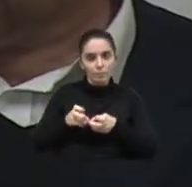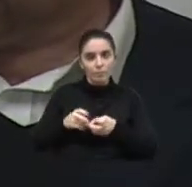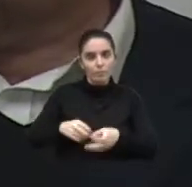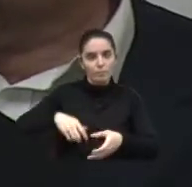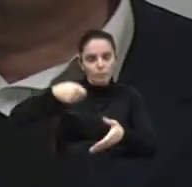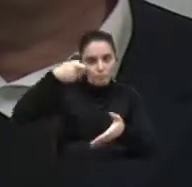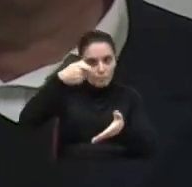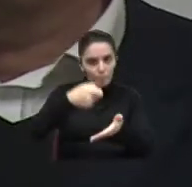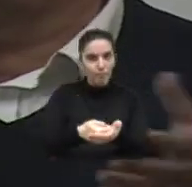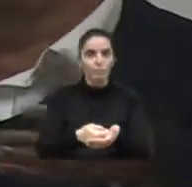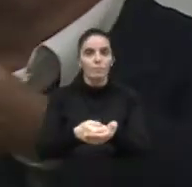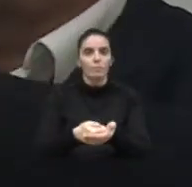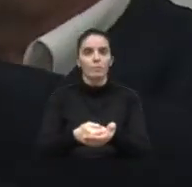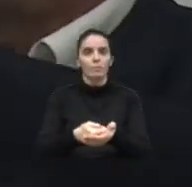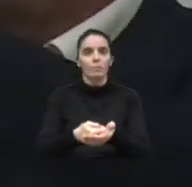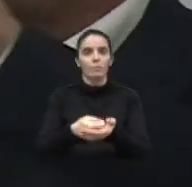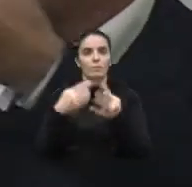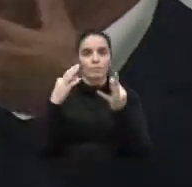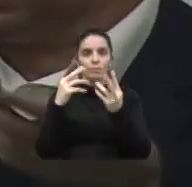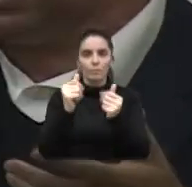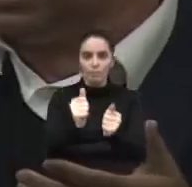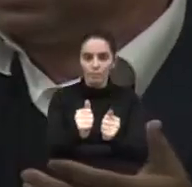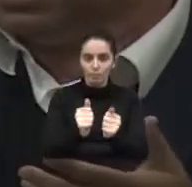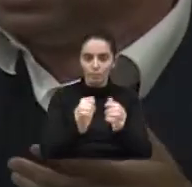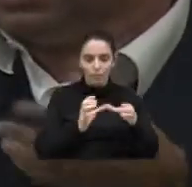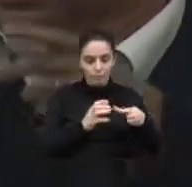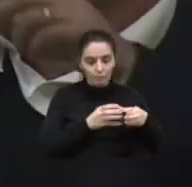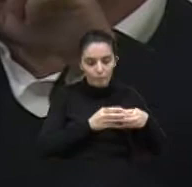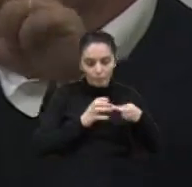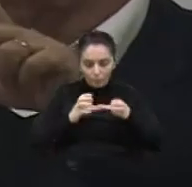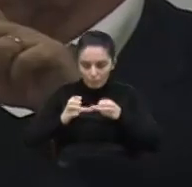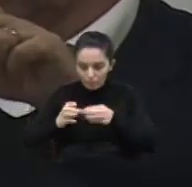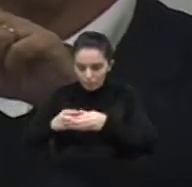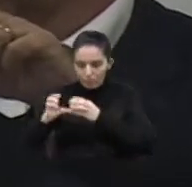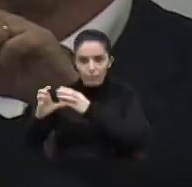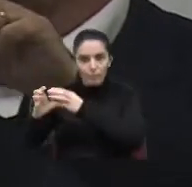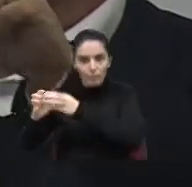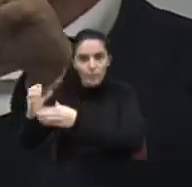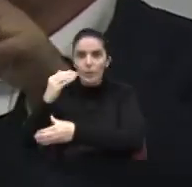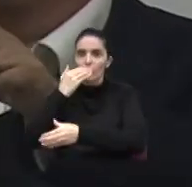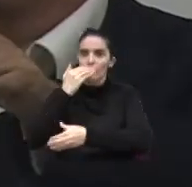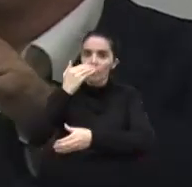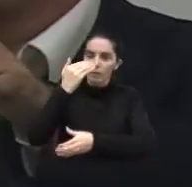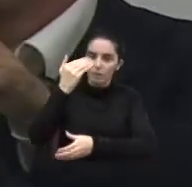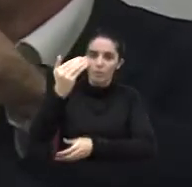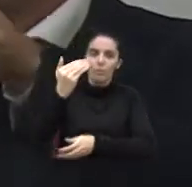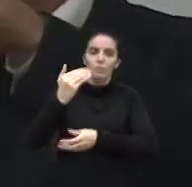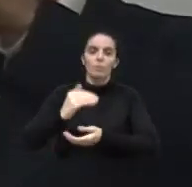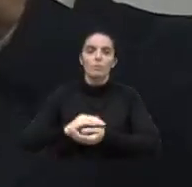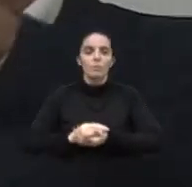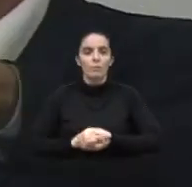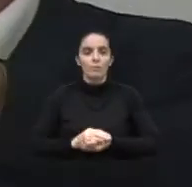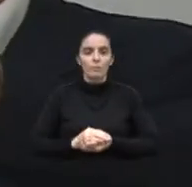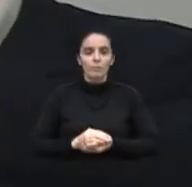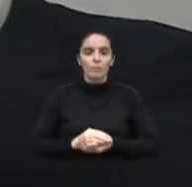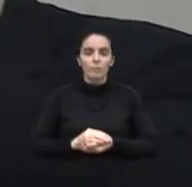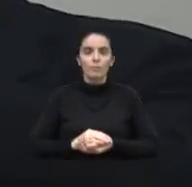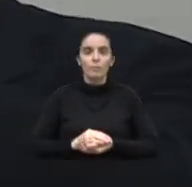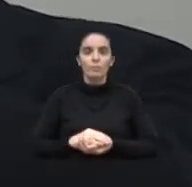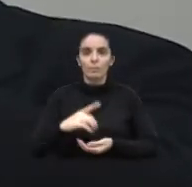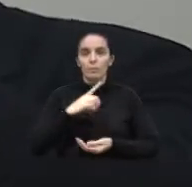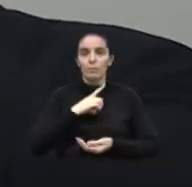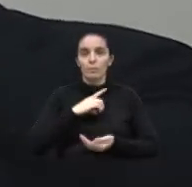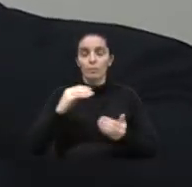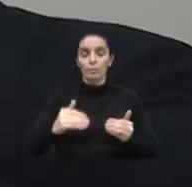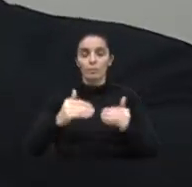reforçar todos aqueles pedidos das entidades e transformar no mecanismo de uma frente